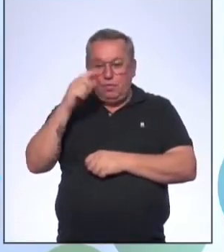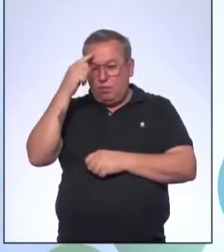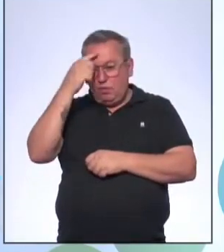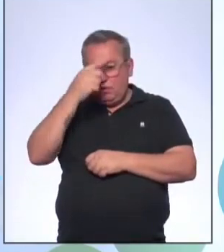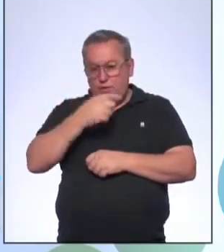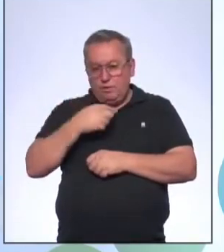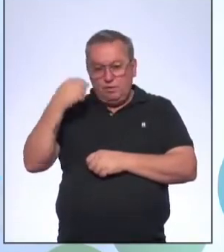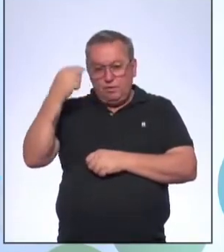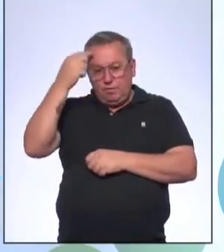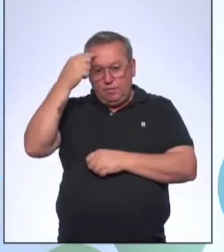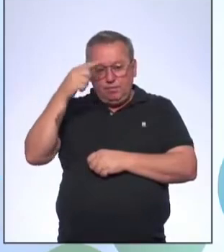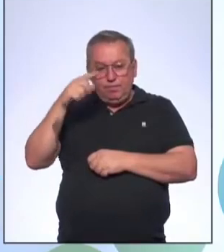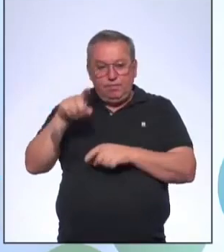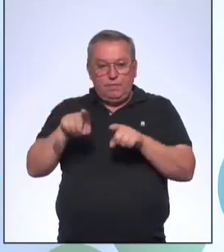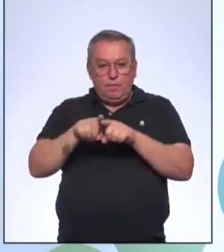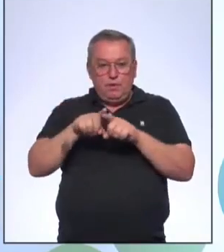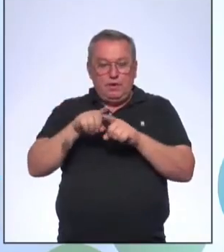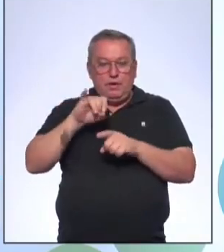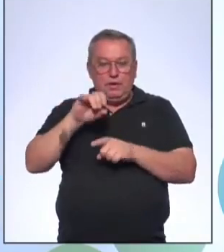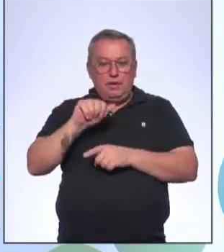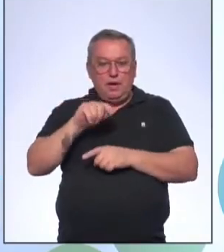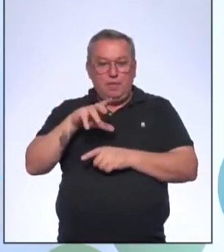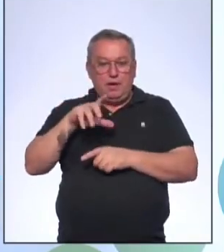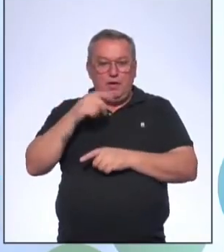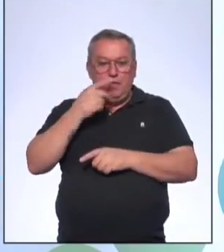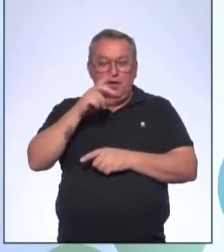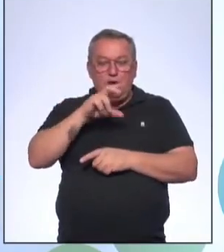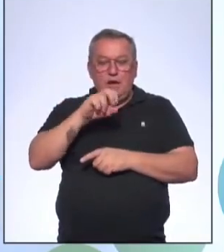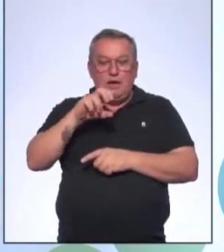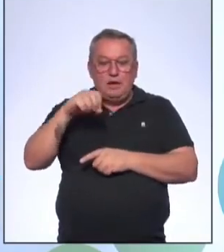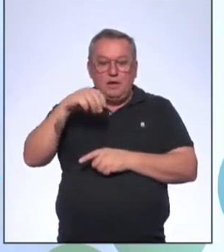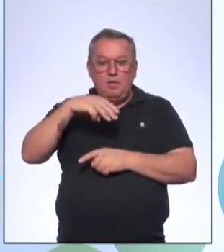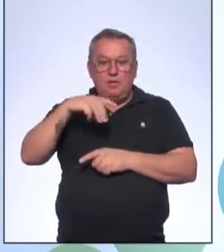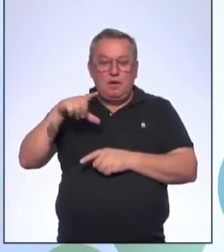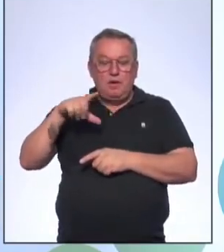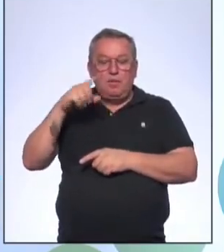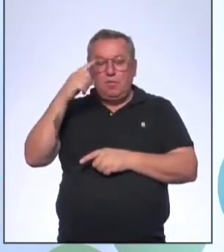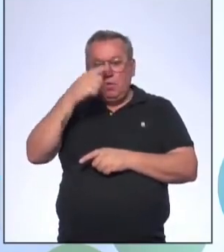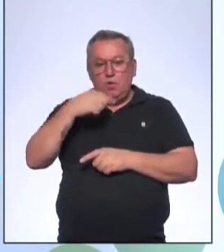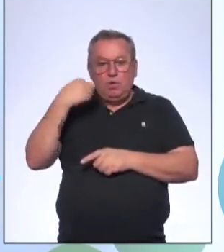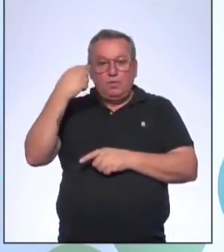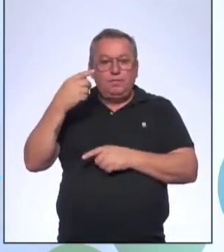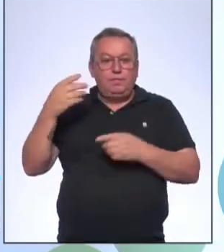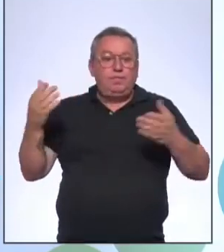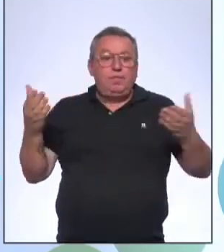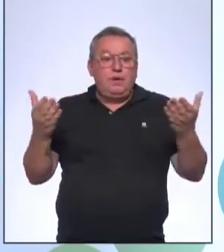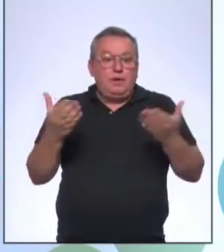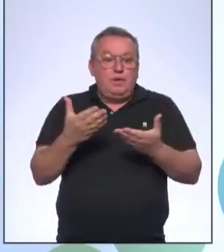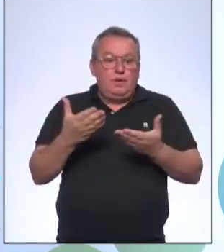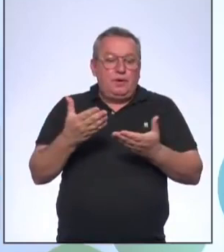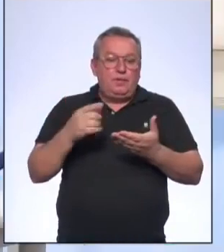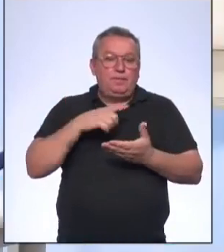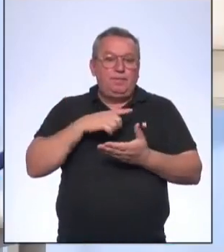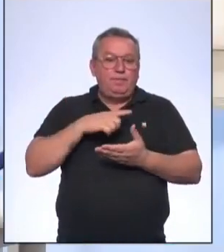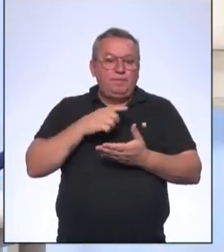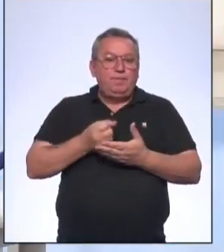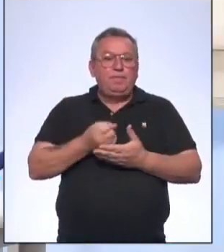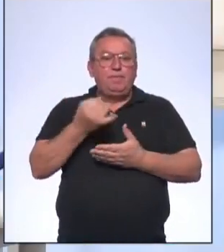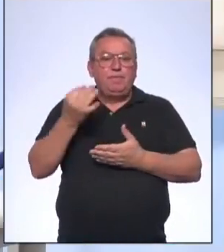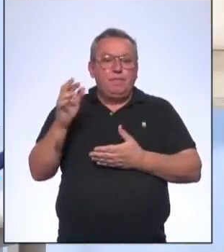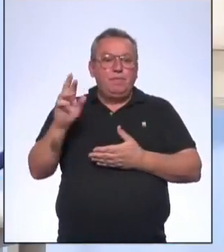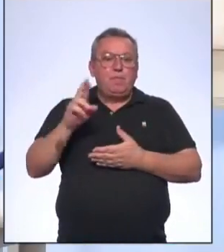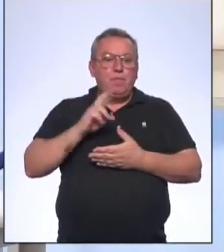hora. E a Isabelle disse que são 500 mililitros por hora. E agora, Osmar, nós temos